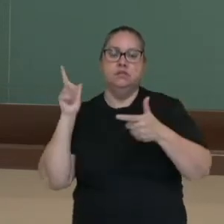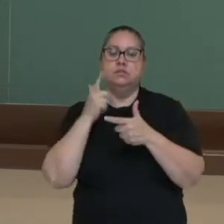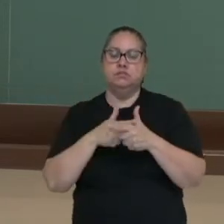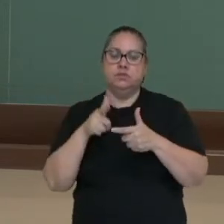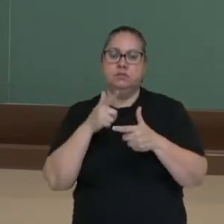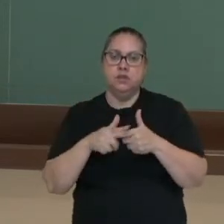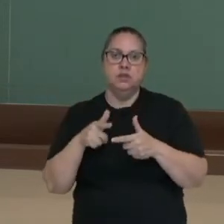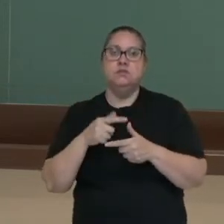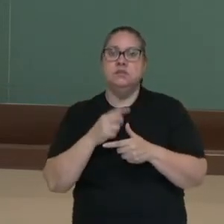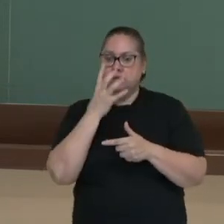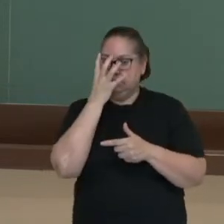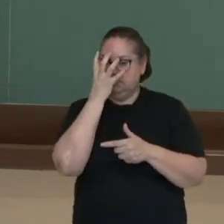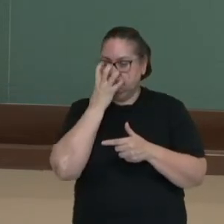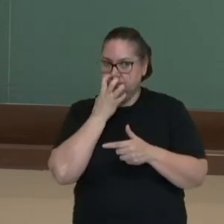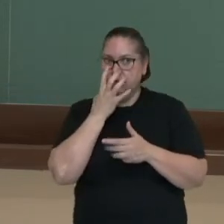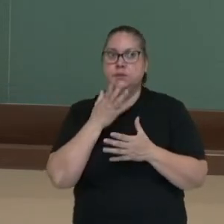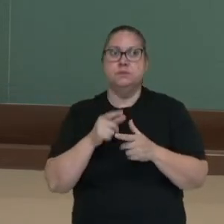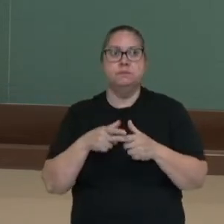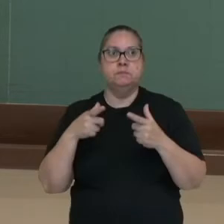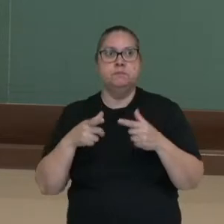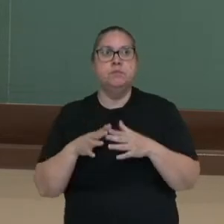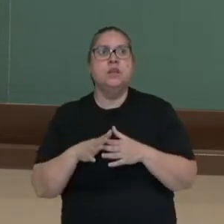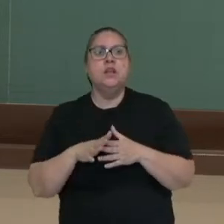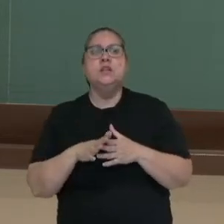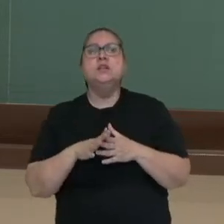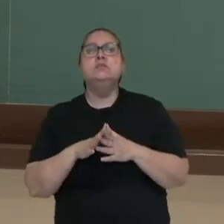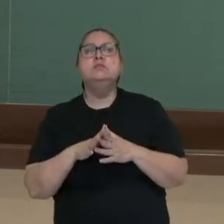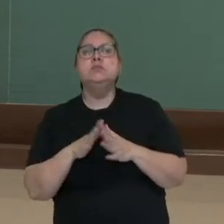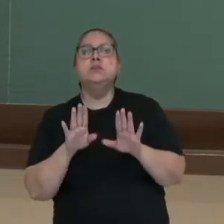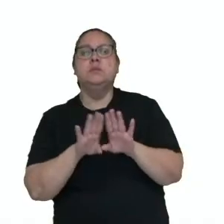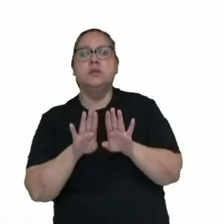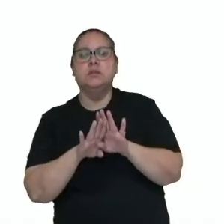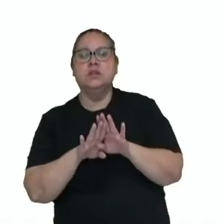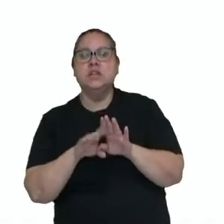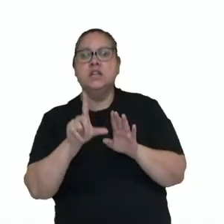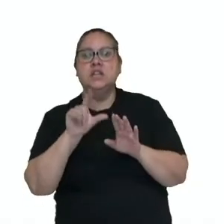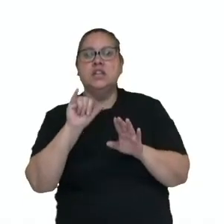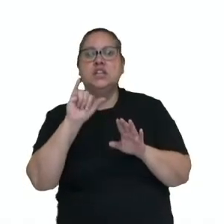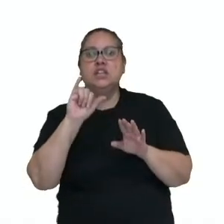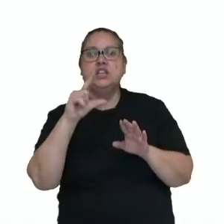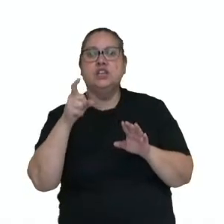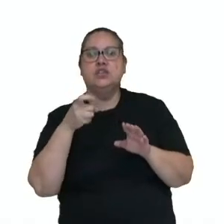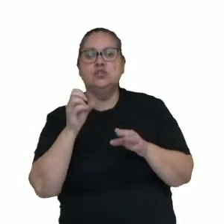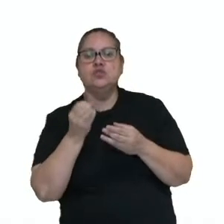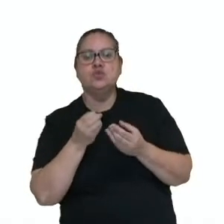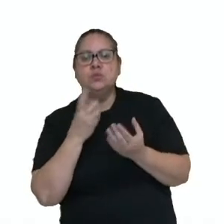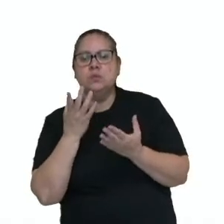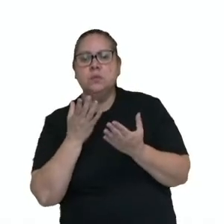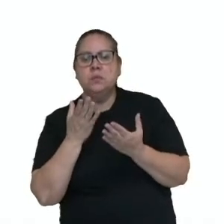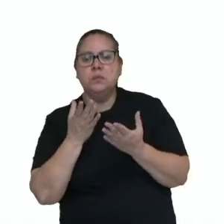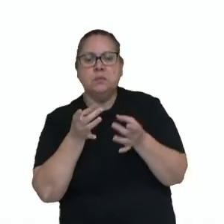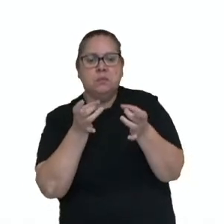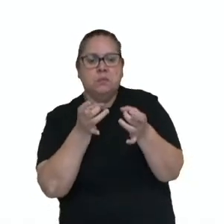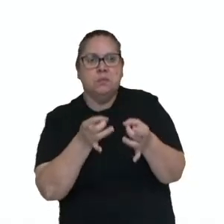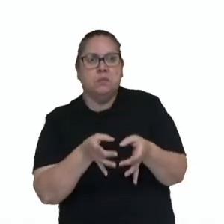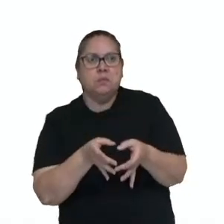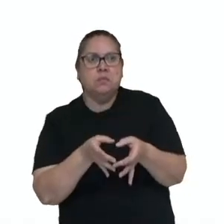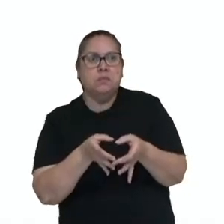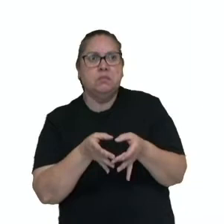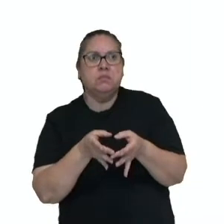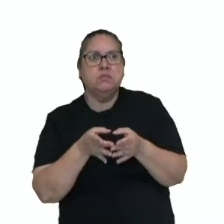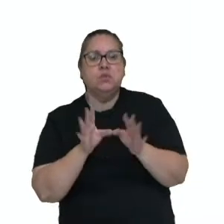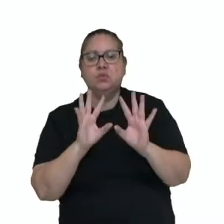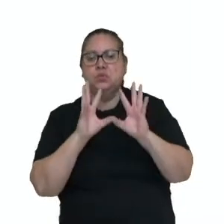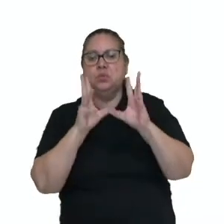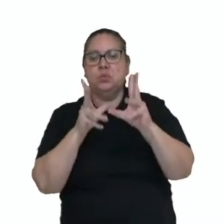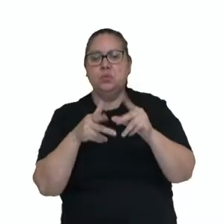impactos serão ainda maiores, certo? Temos a questão do lixo, que são os resíduos sólidos, né?